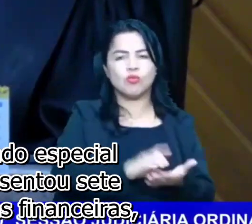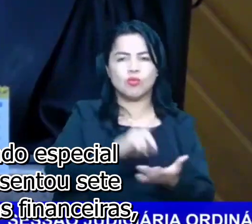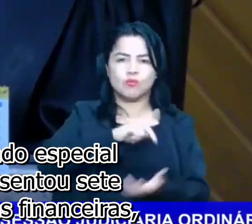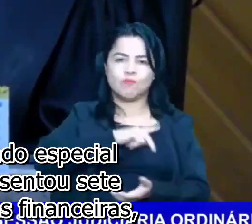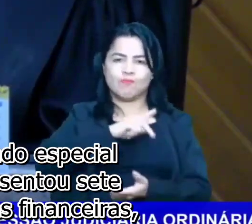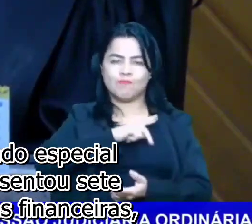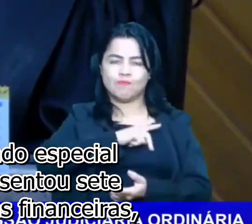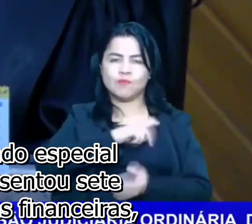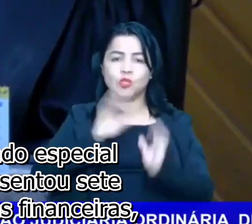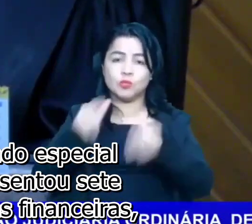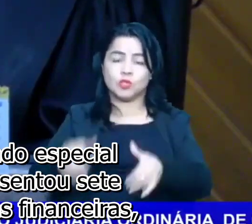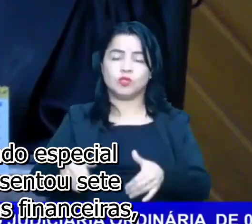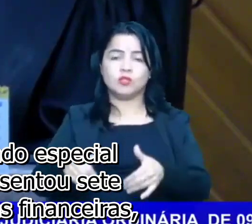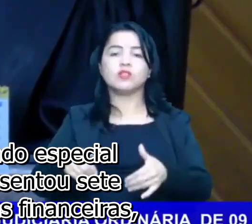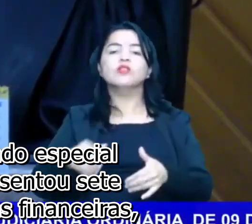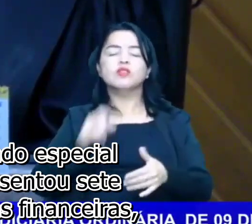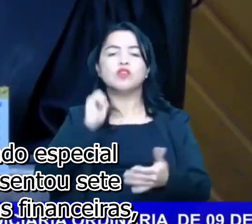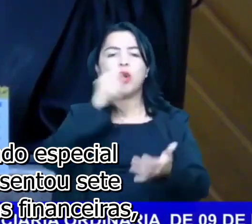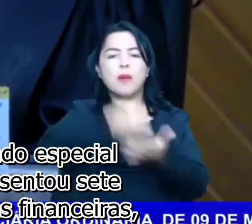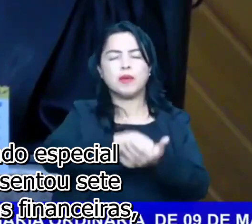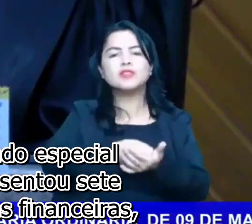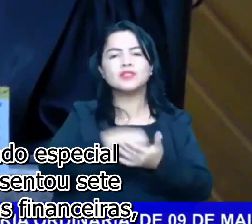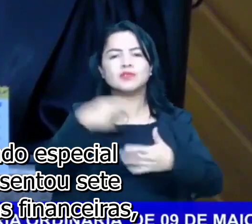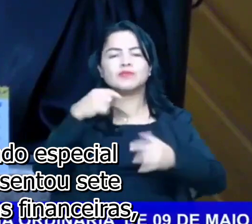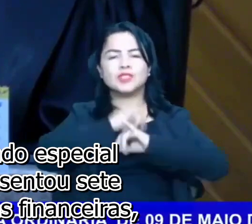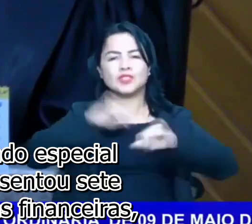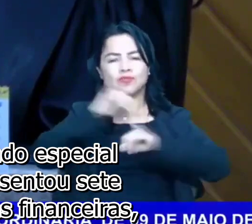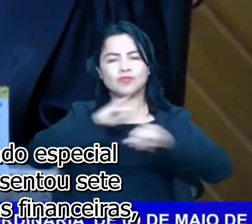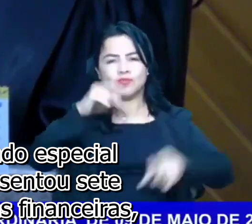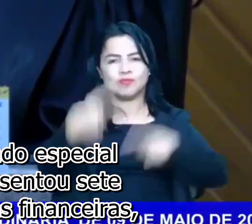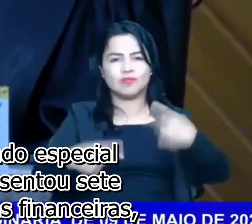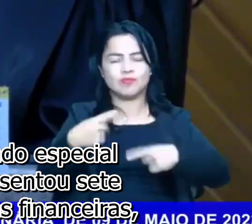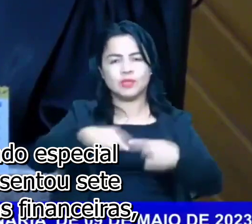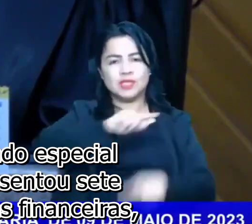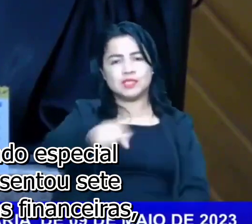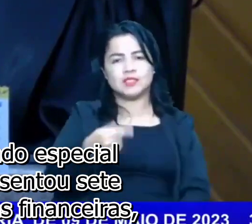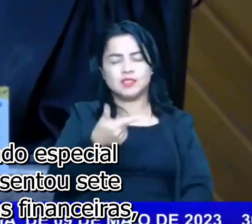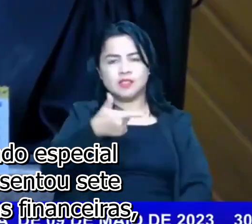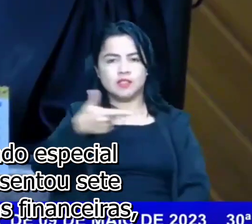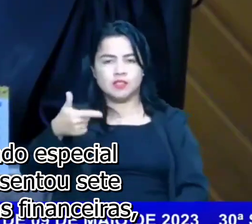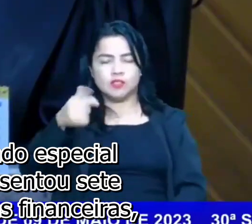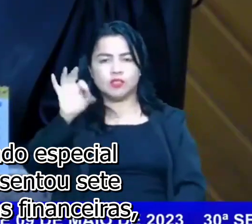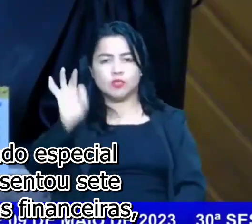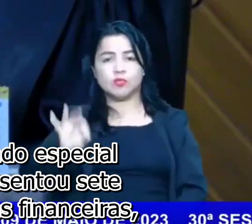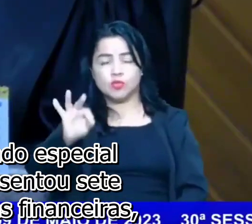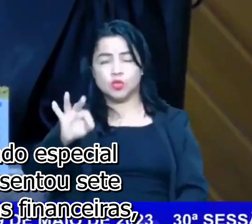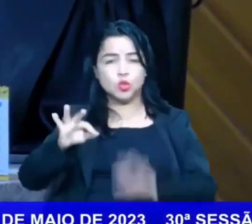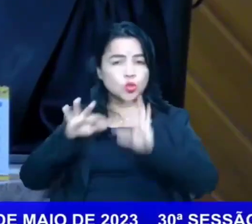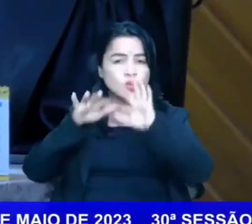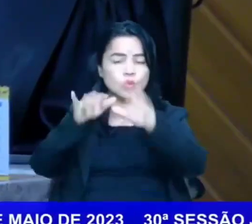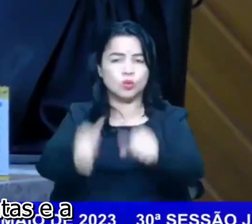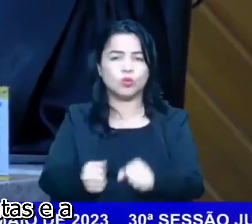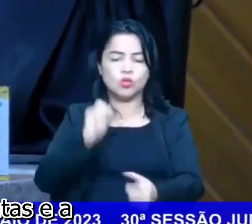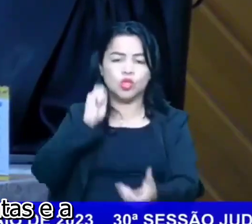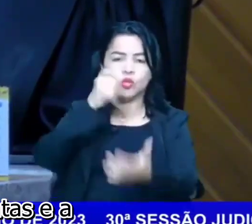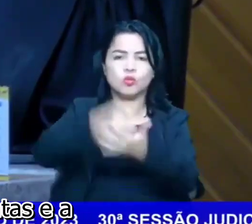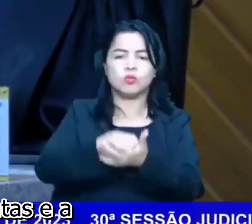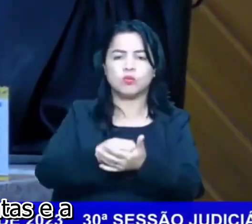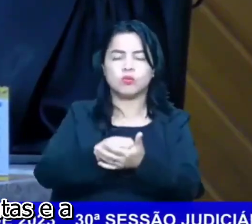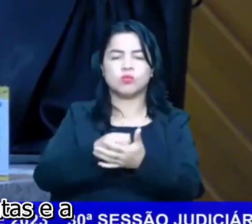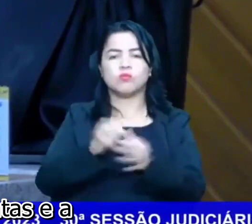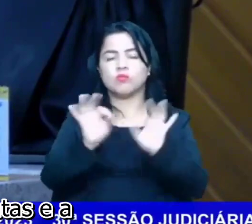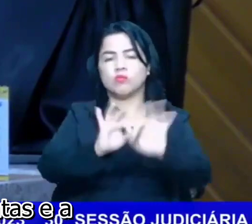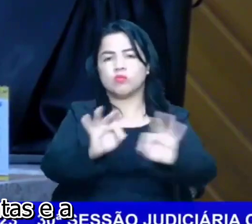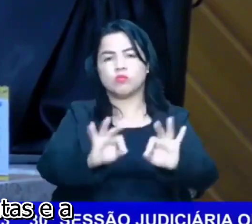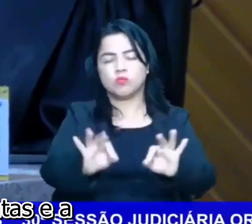Financiamento de Campanha, a qual representou 7,22% do total das despesas financeiras, não